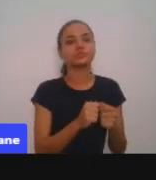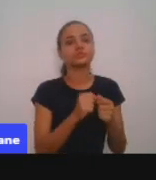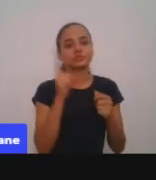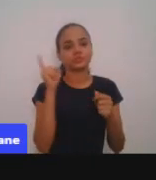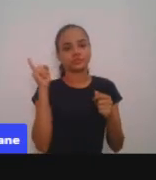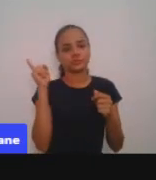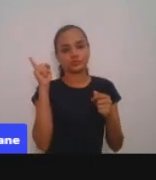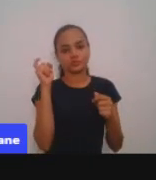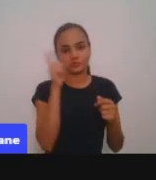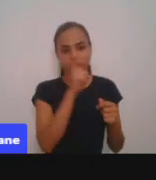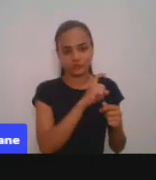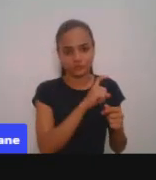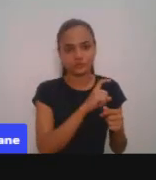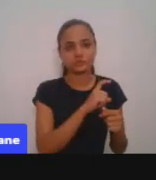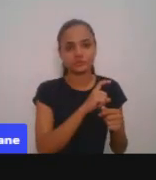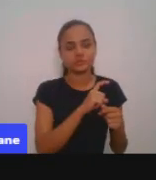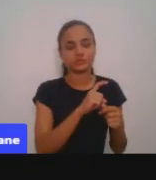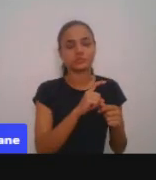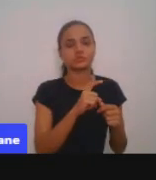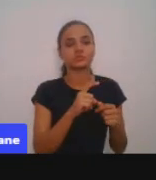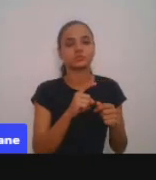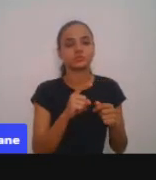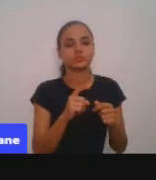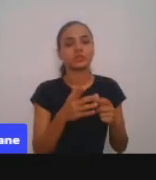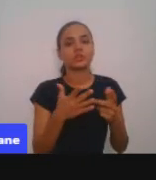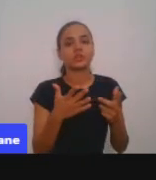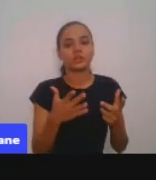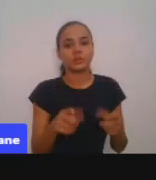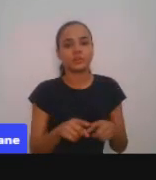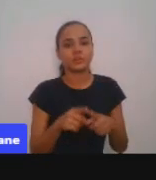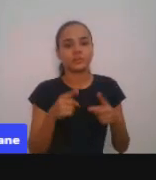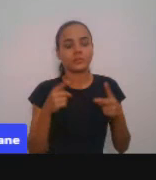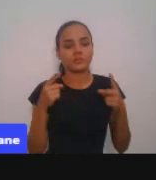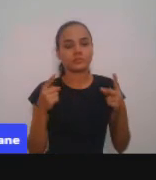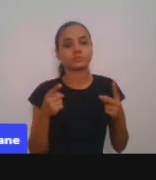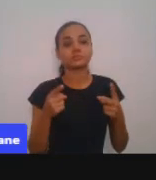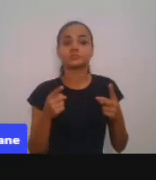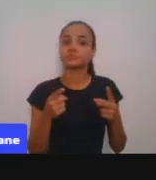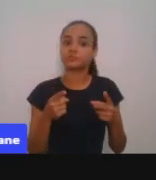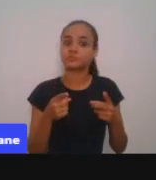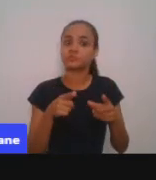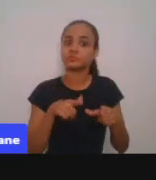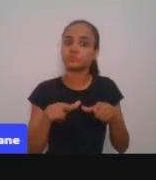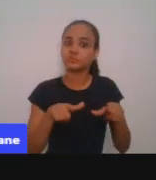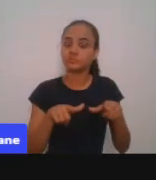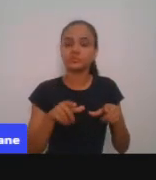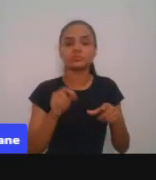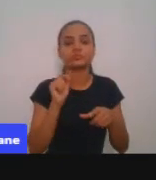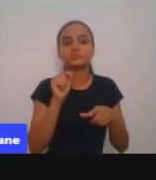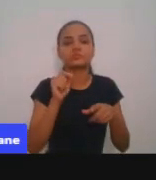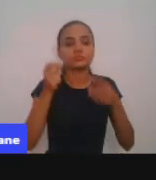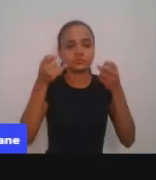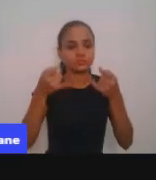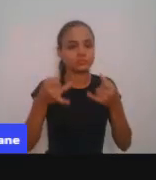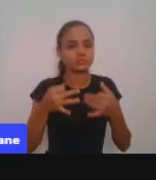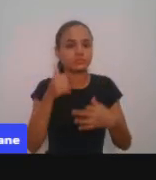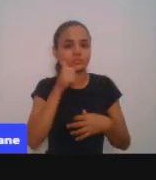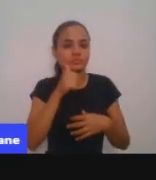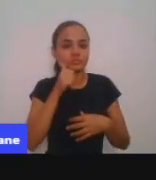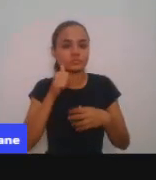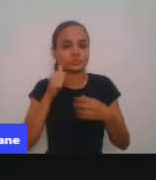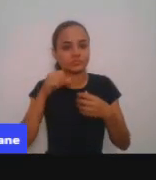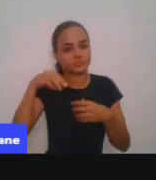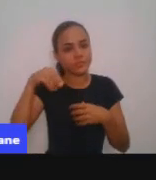contexto, né? Na verdade, é só para corroborar o que a Mayara falou. Eles buscam explorar essas múltiplas linguagens que nós já pontuamos a